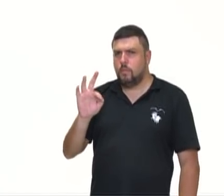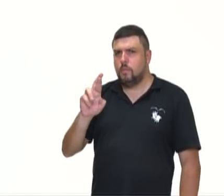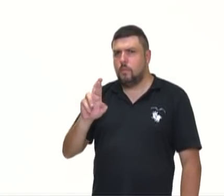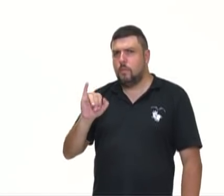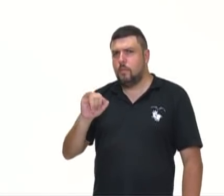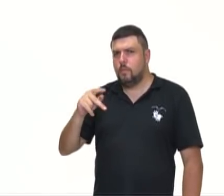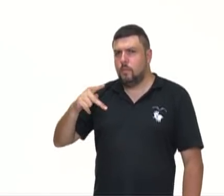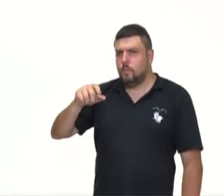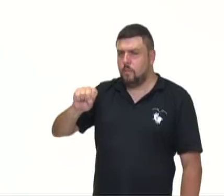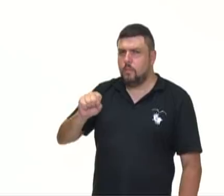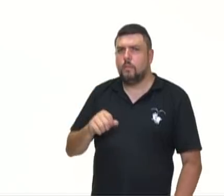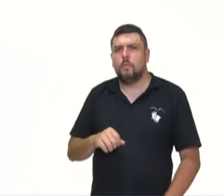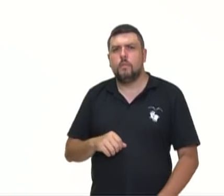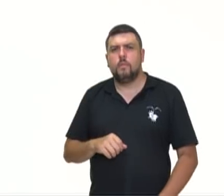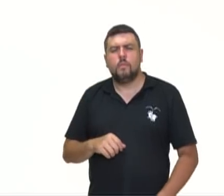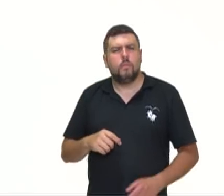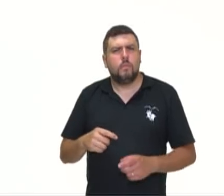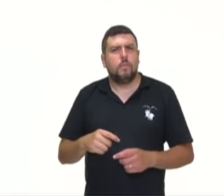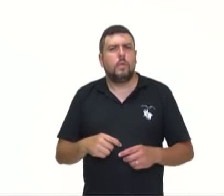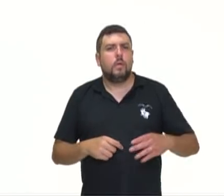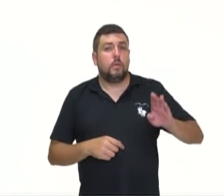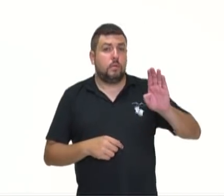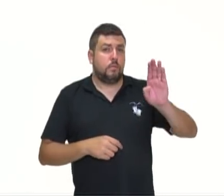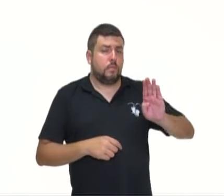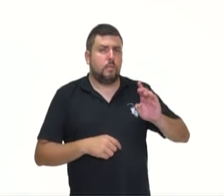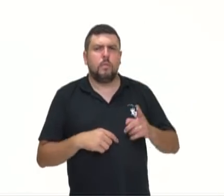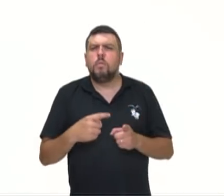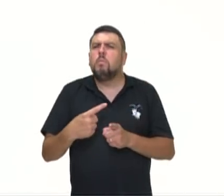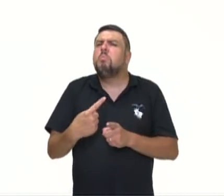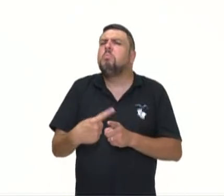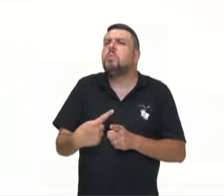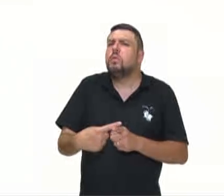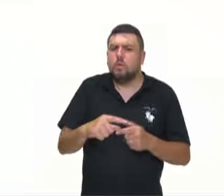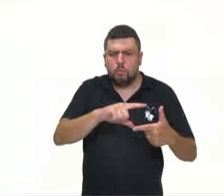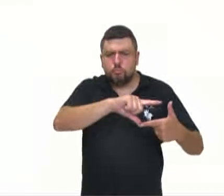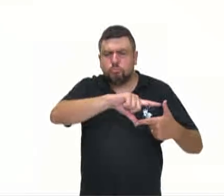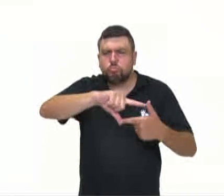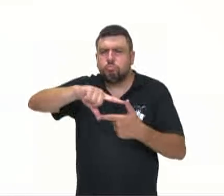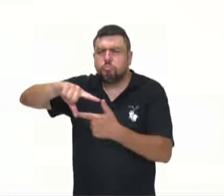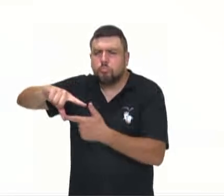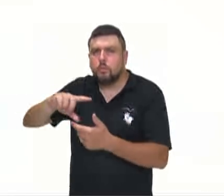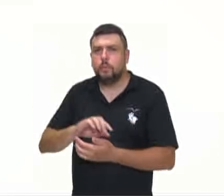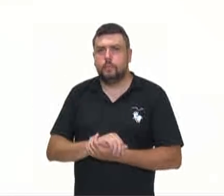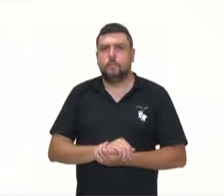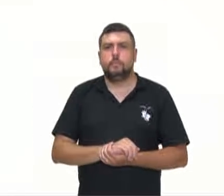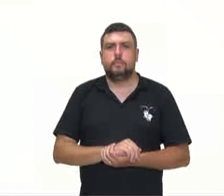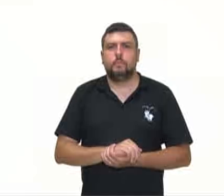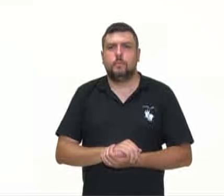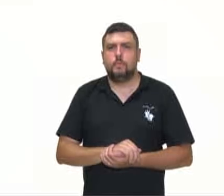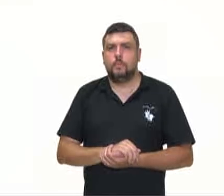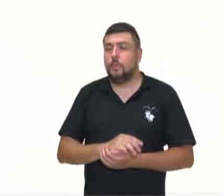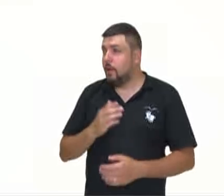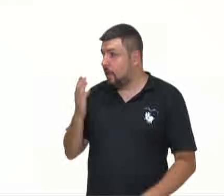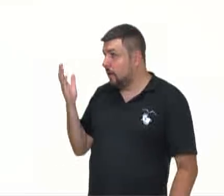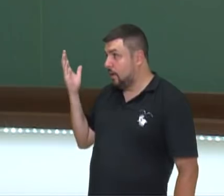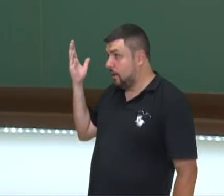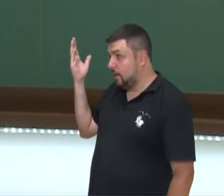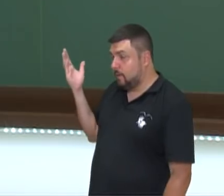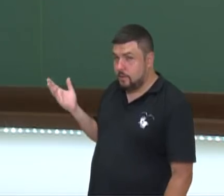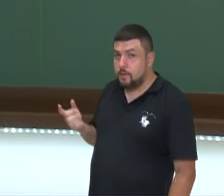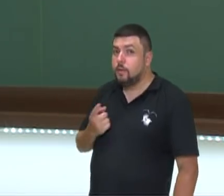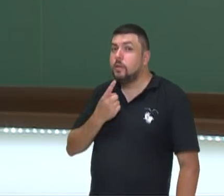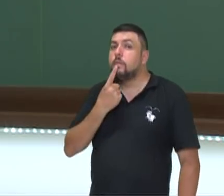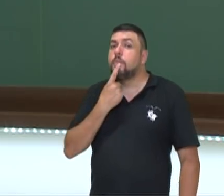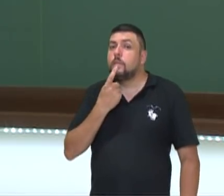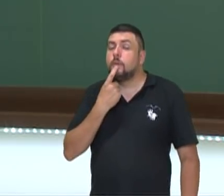a finalidade desse gênero textual? Para que que ele serve, né? Esse tipo de texto. Aqui em vermelho, pessoal, eu coloquei